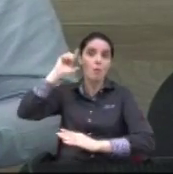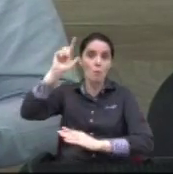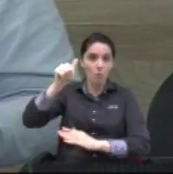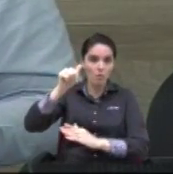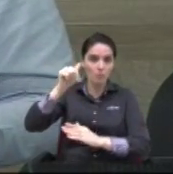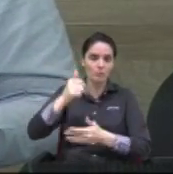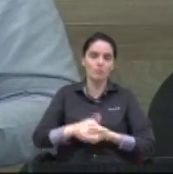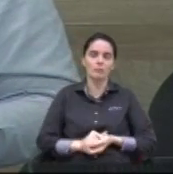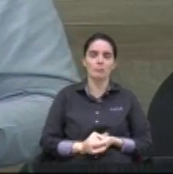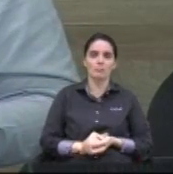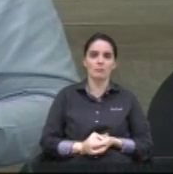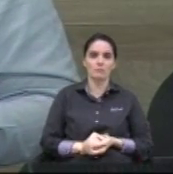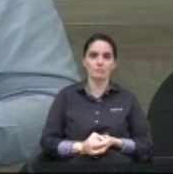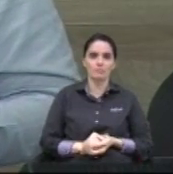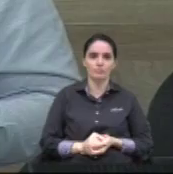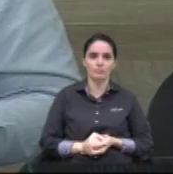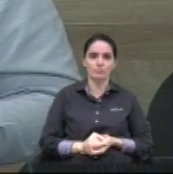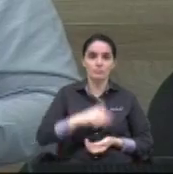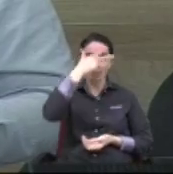então,